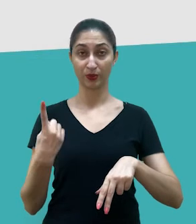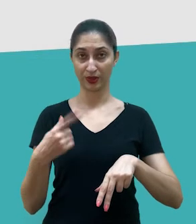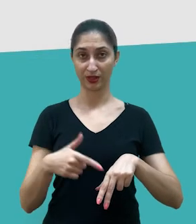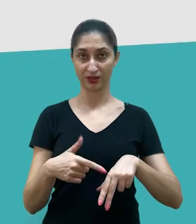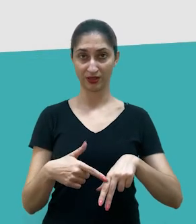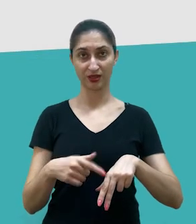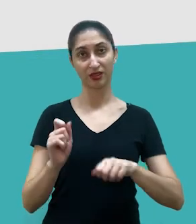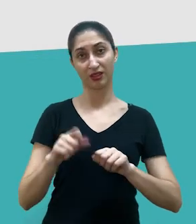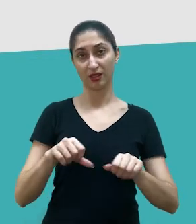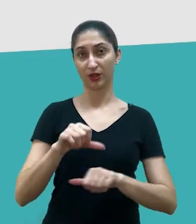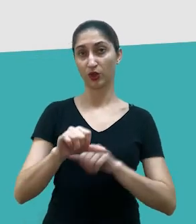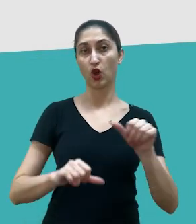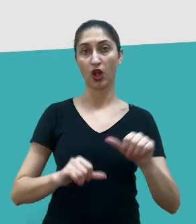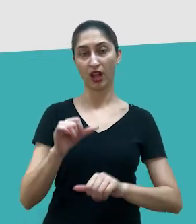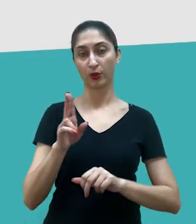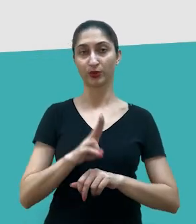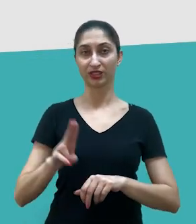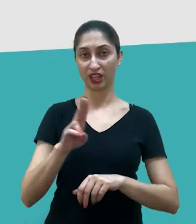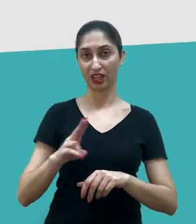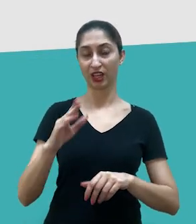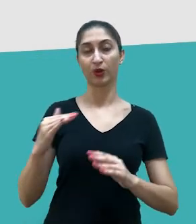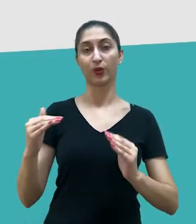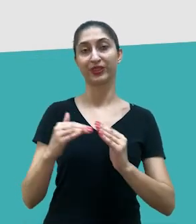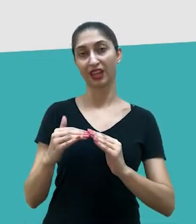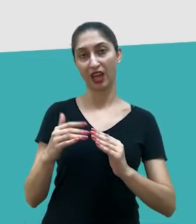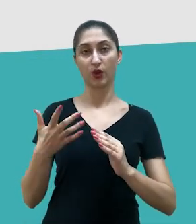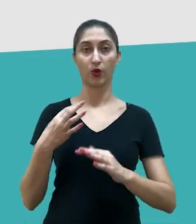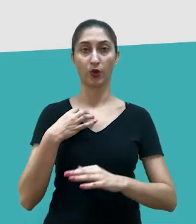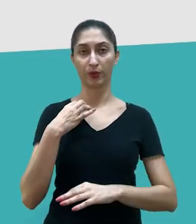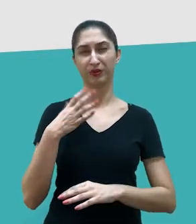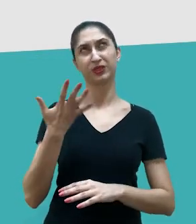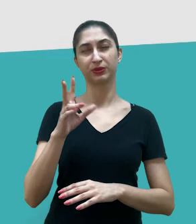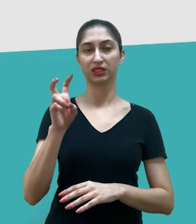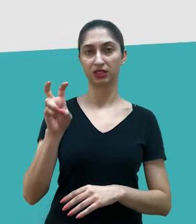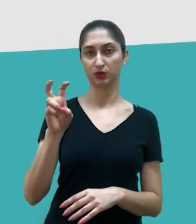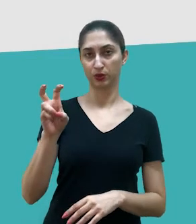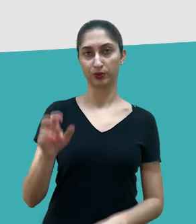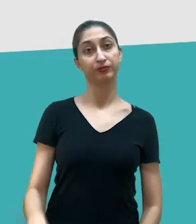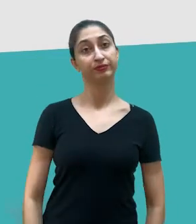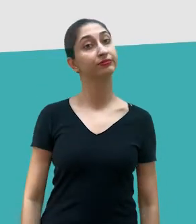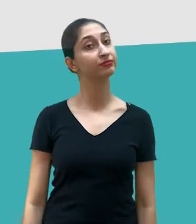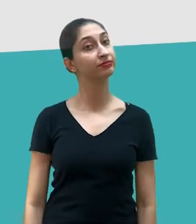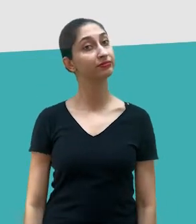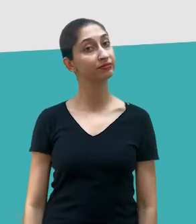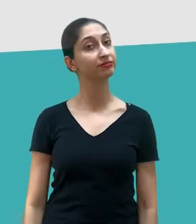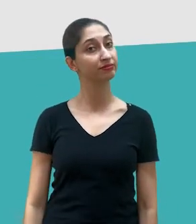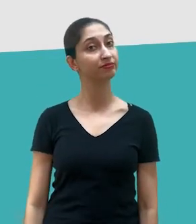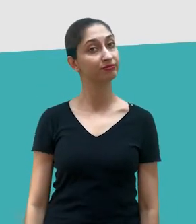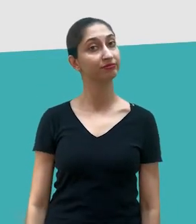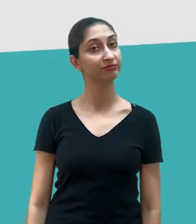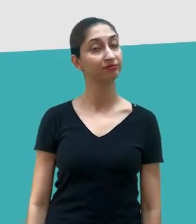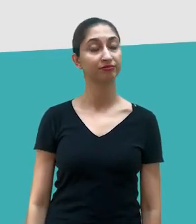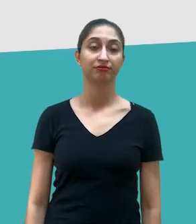intercambiável ou trocável, recombinável, com pelo menos 5 tops. Olha que interessante. Então,